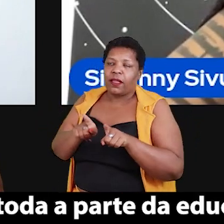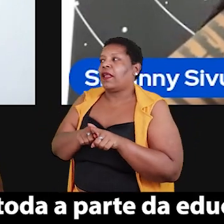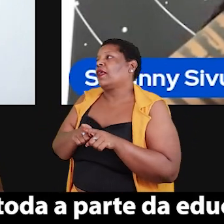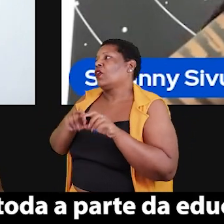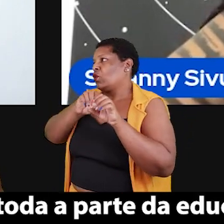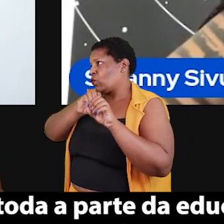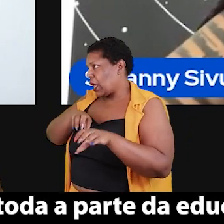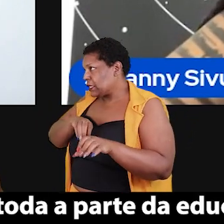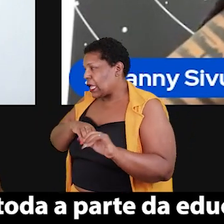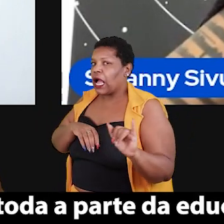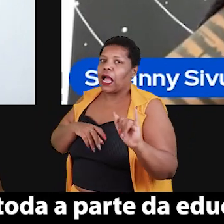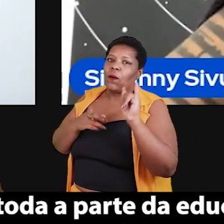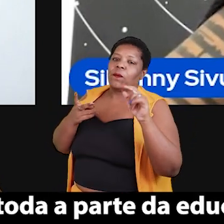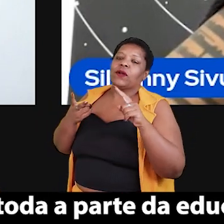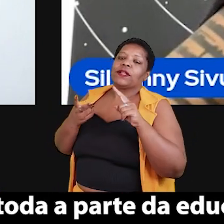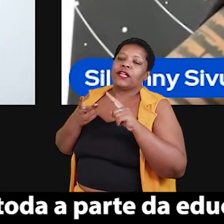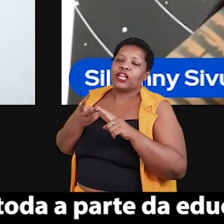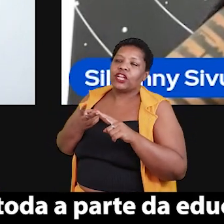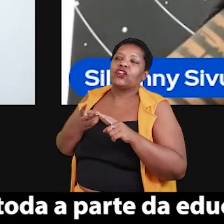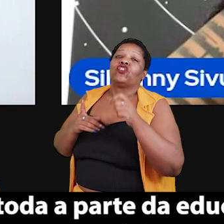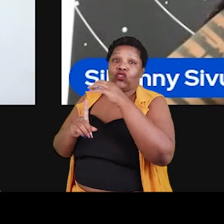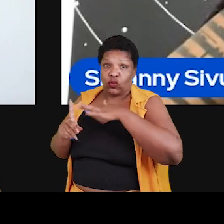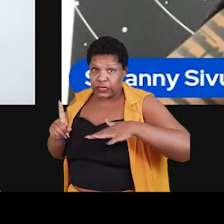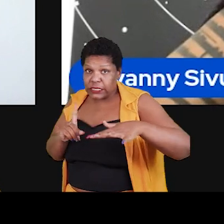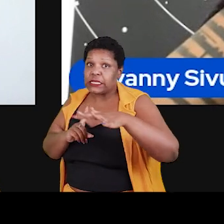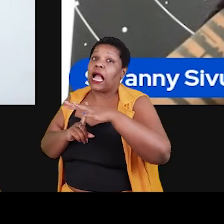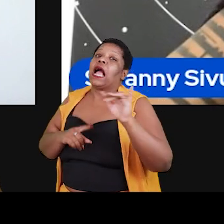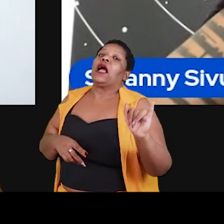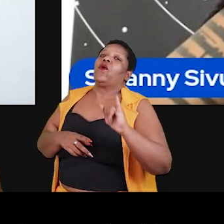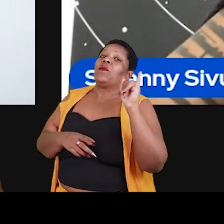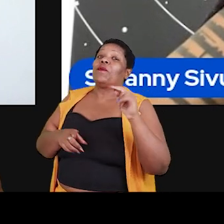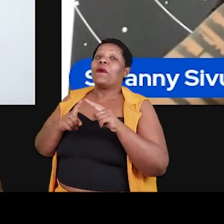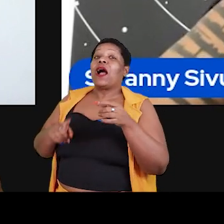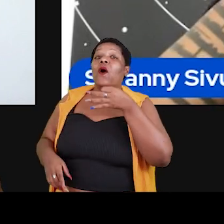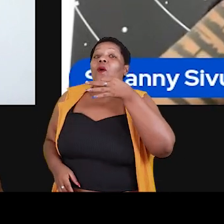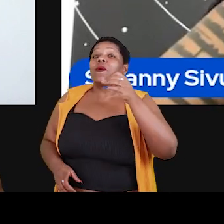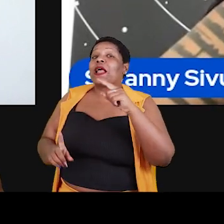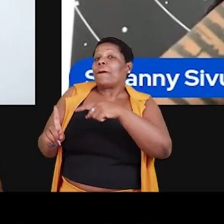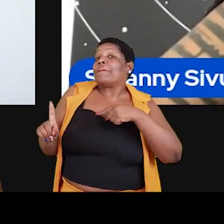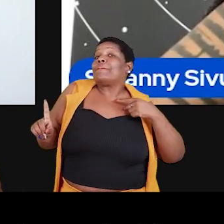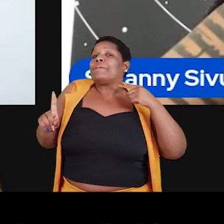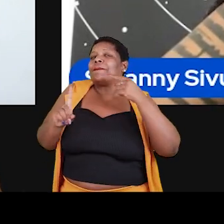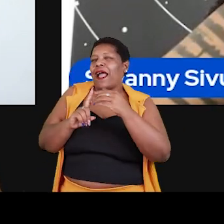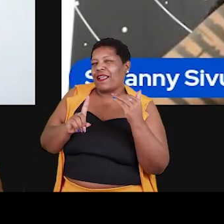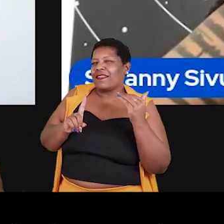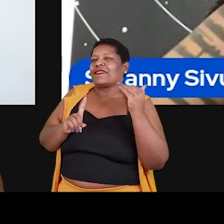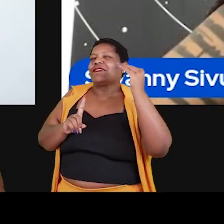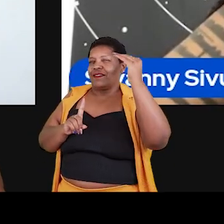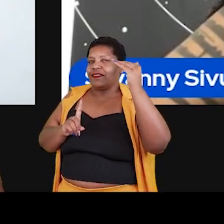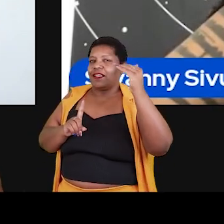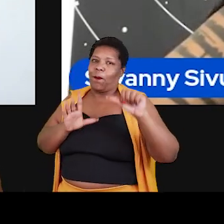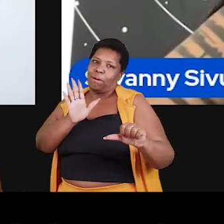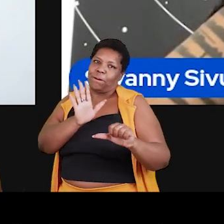parte da educação, fora a parte social, mas eu acho que ir além é